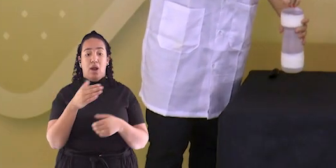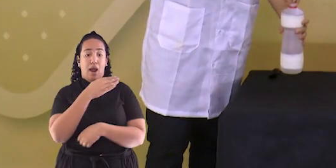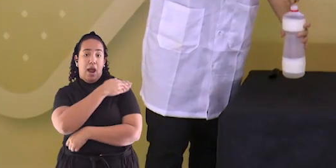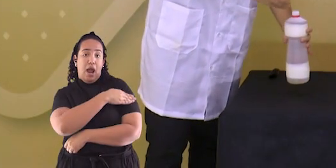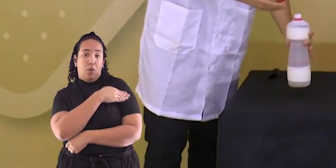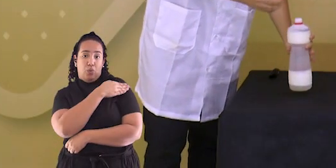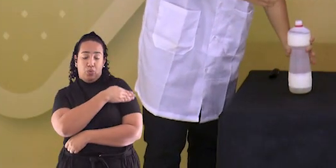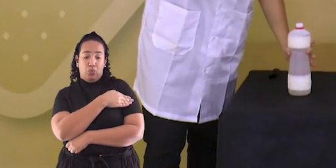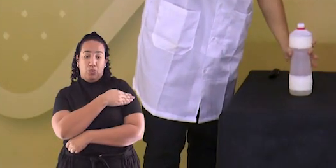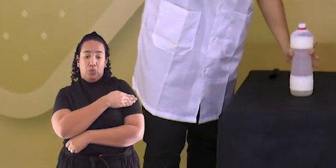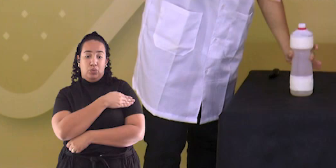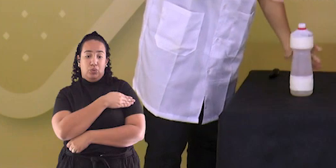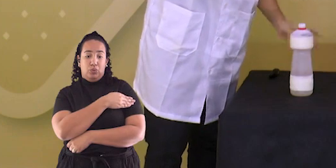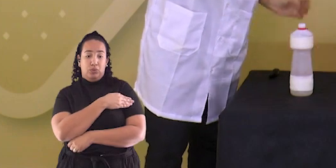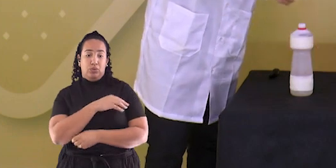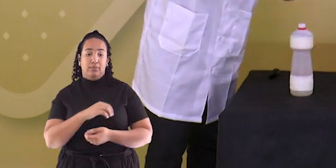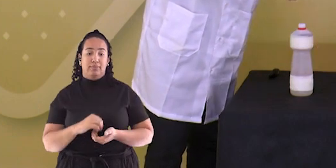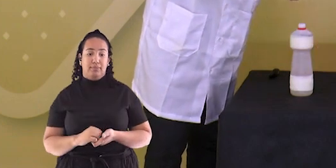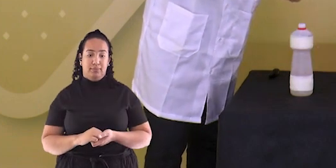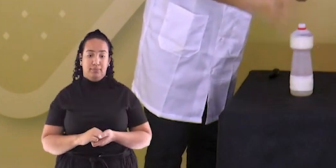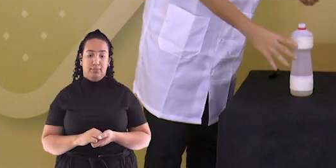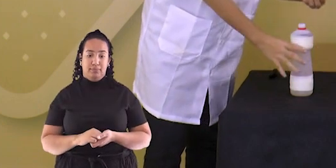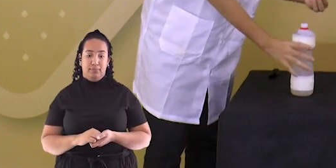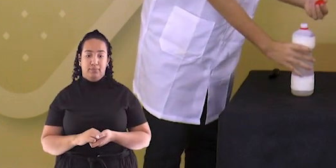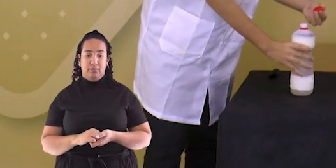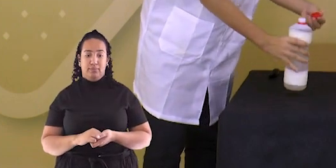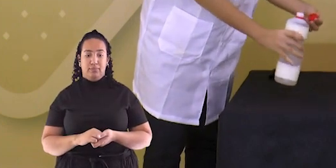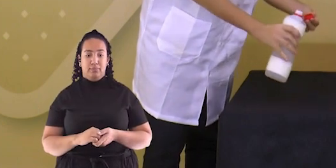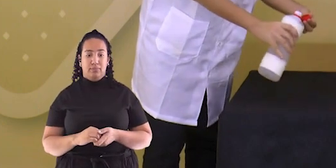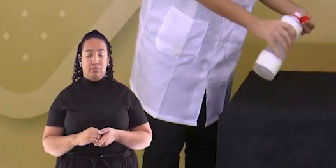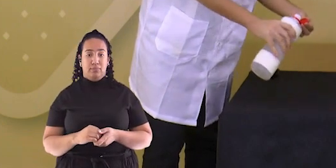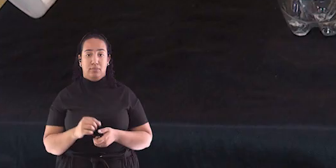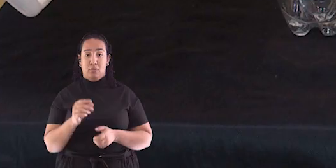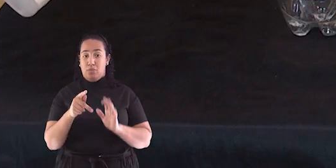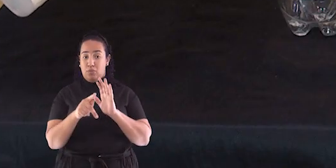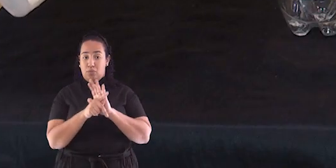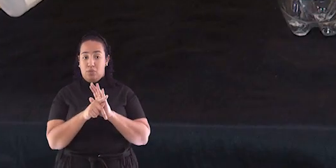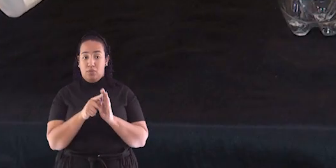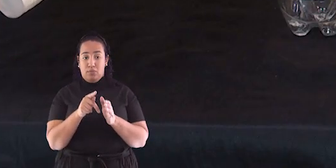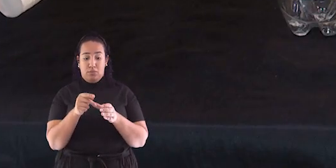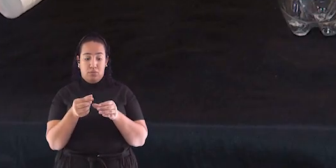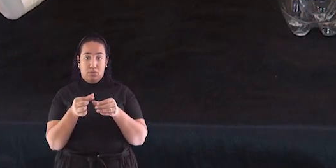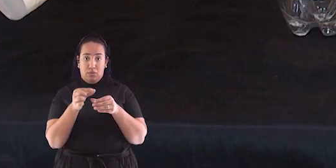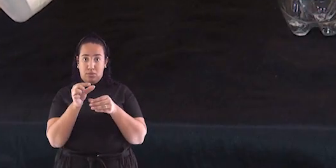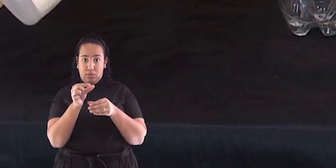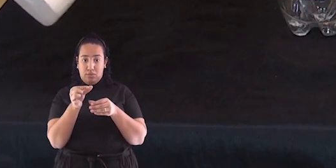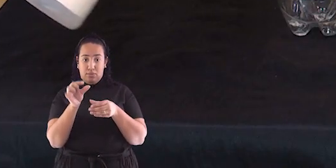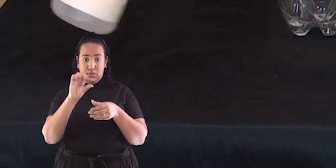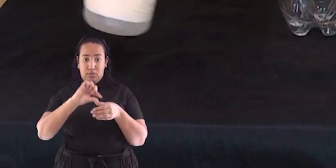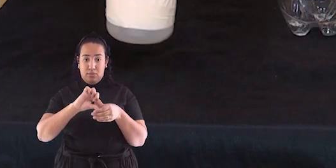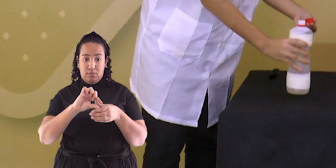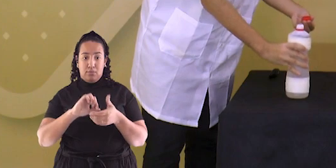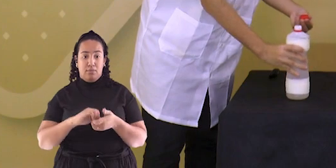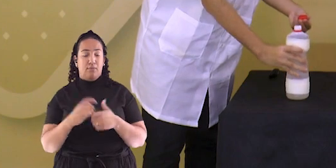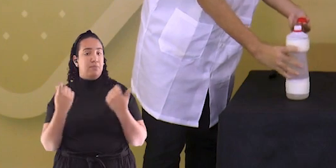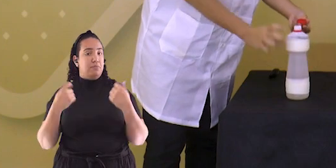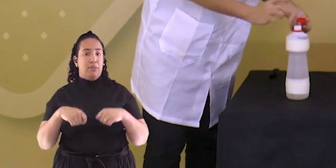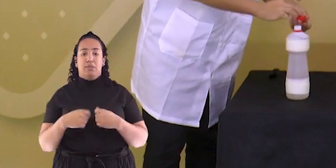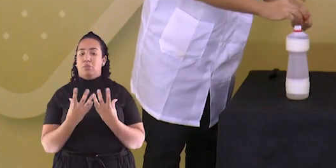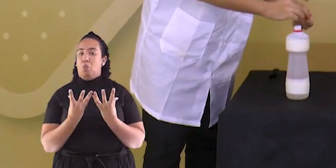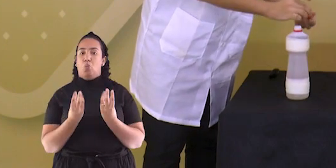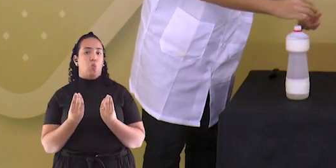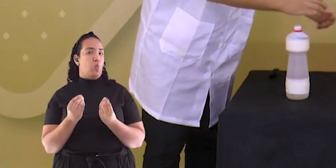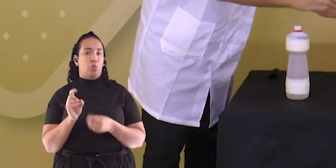álcool que cabe na tampinha, na própria tampinha da garrafa de álcool, ok? Não precisa ser muito não,